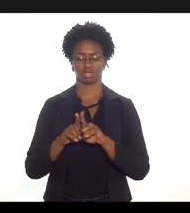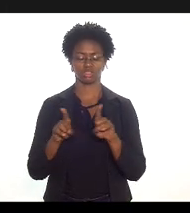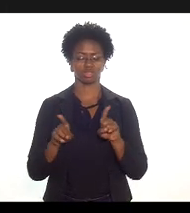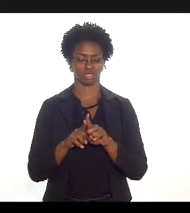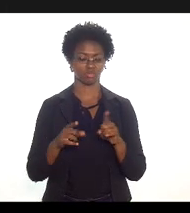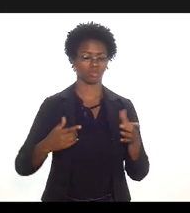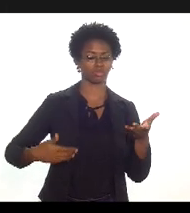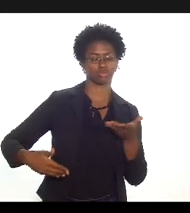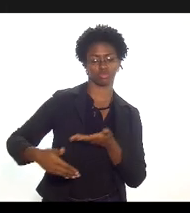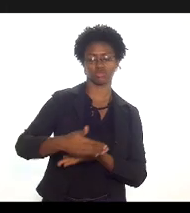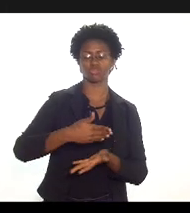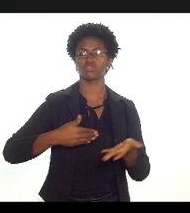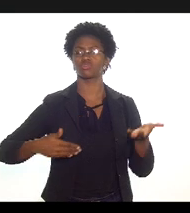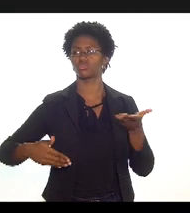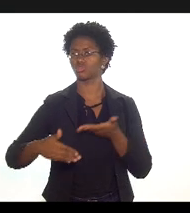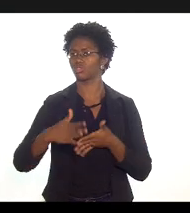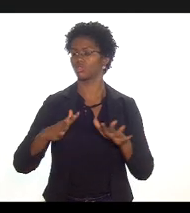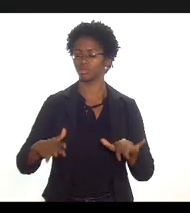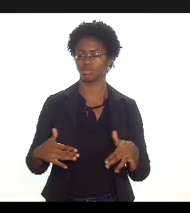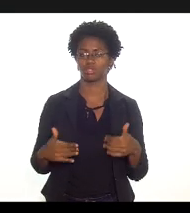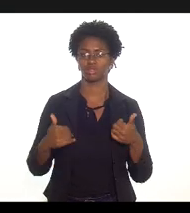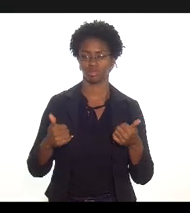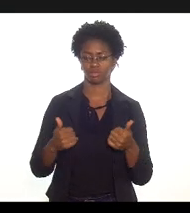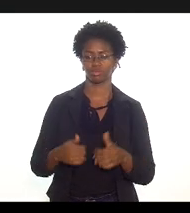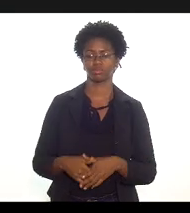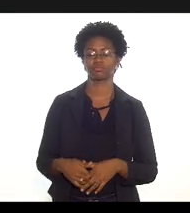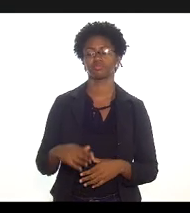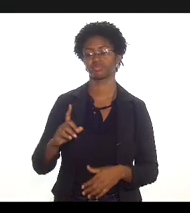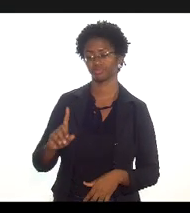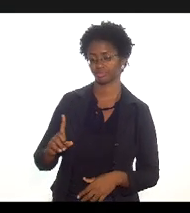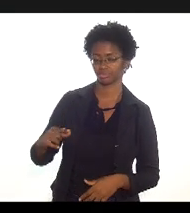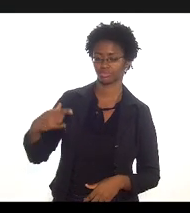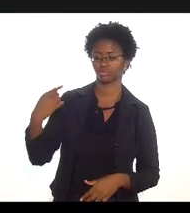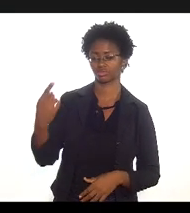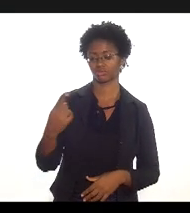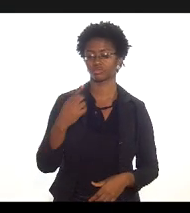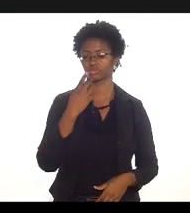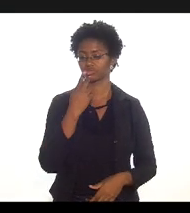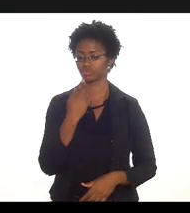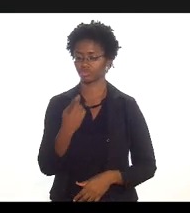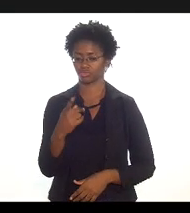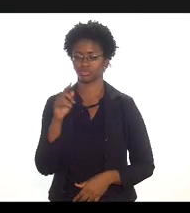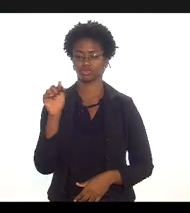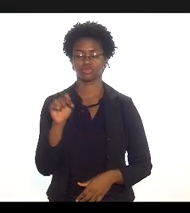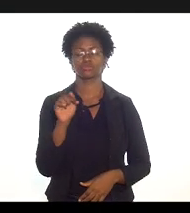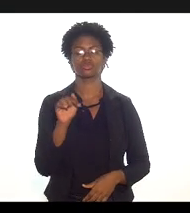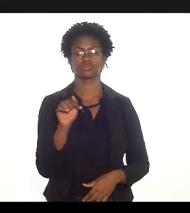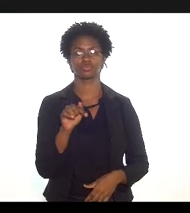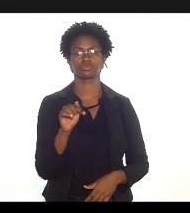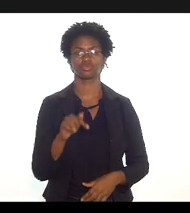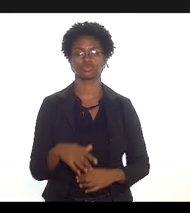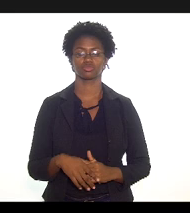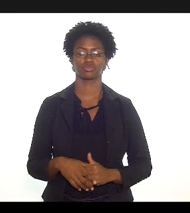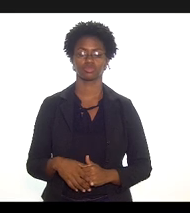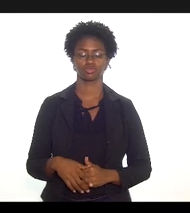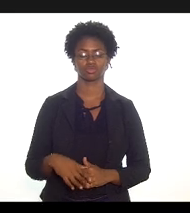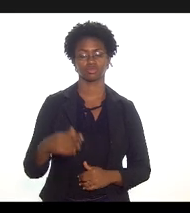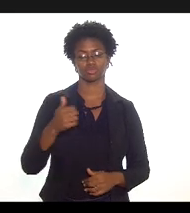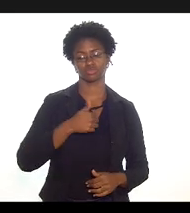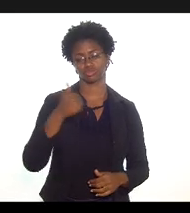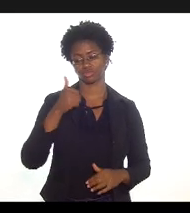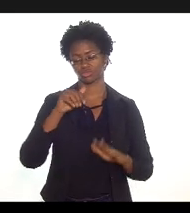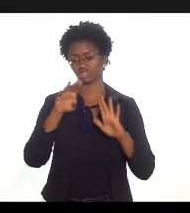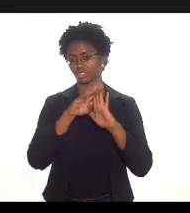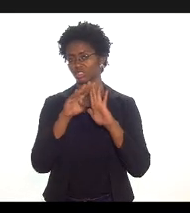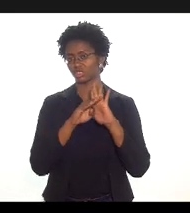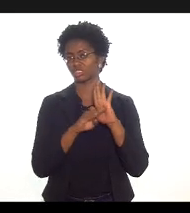entender o produto da reunião. Então, a próxima fala, vou falar aqui a primeira listagem